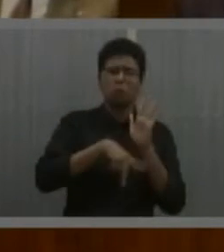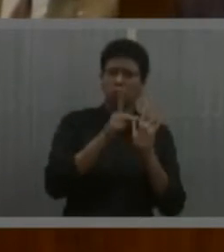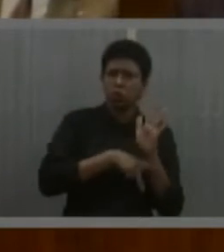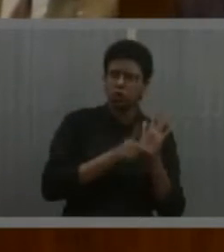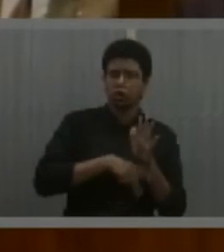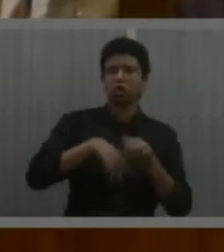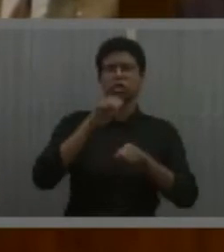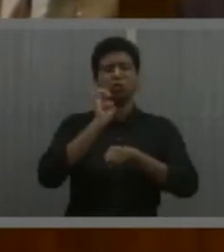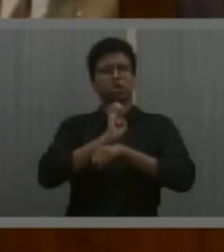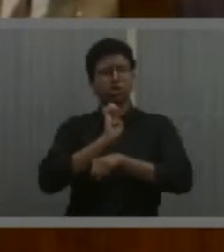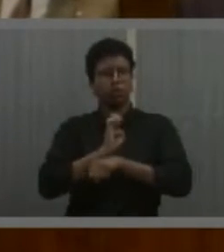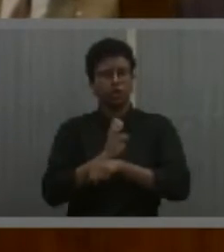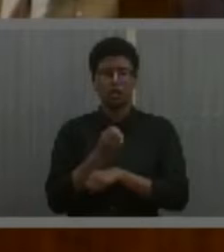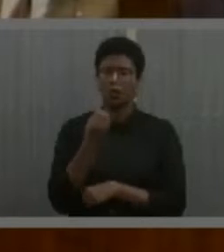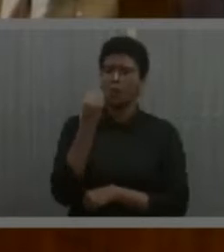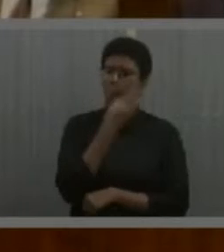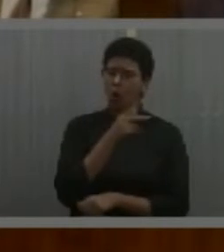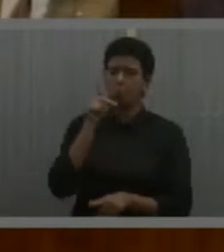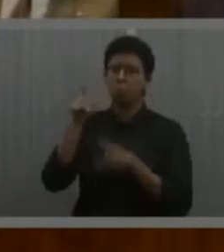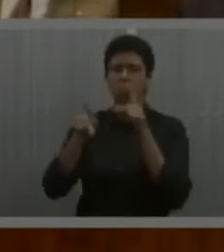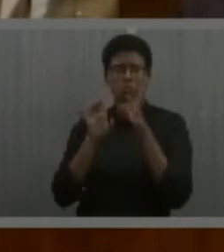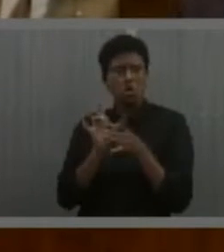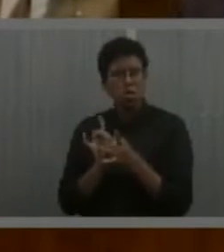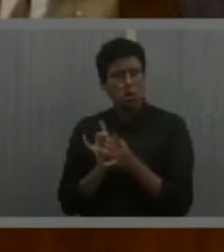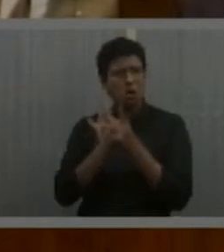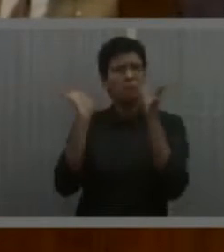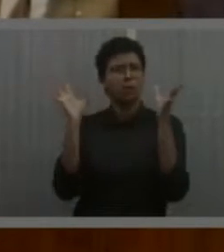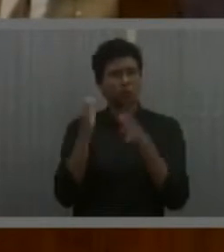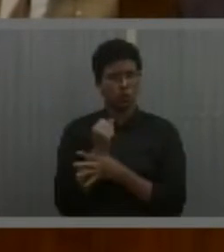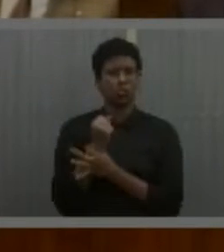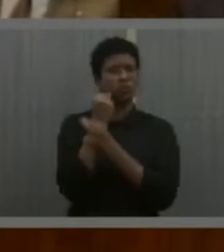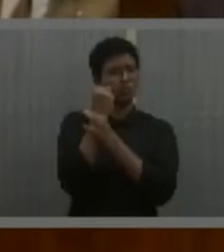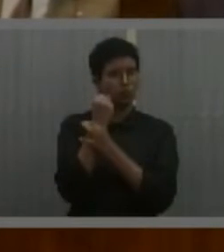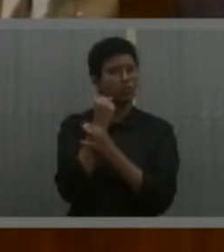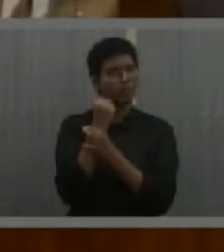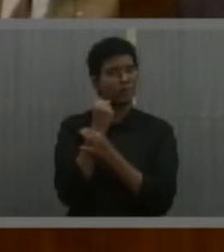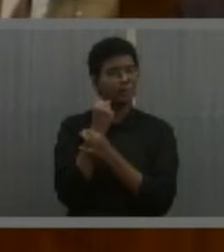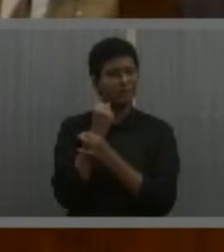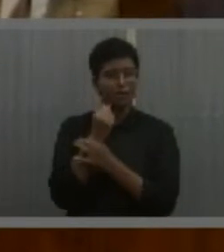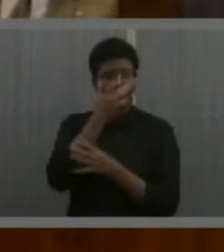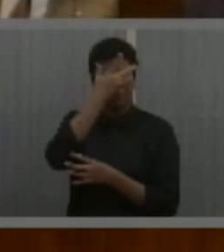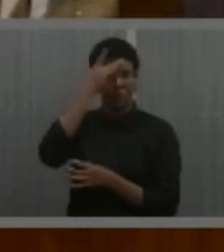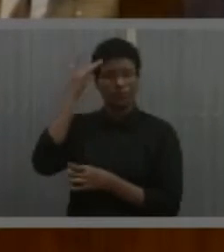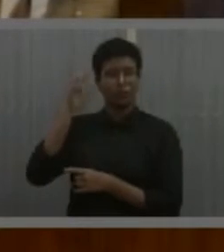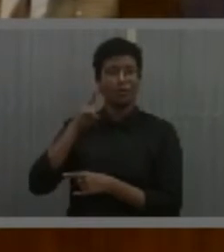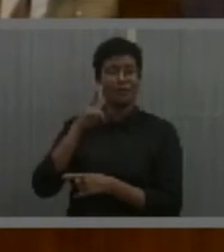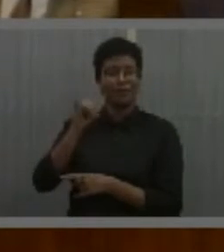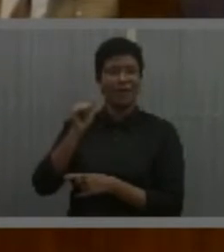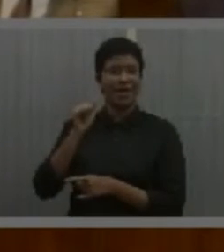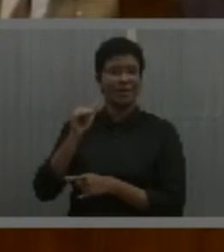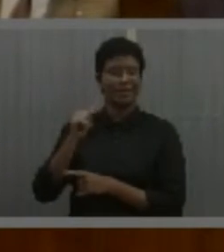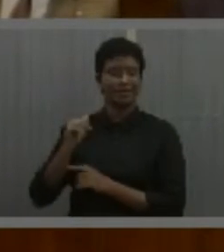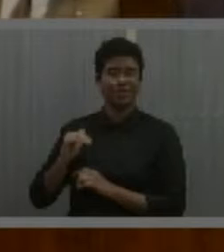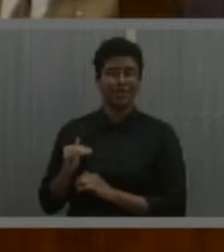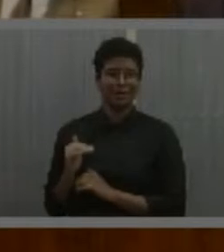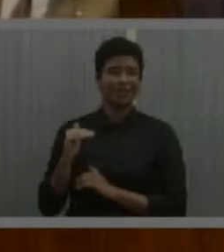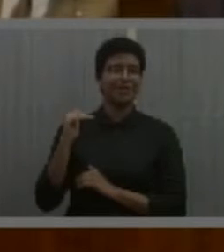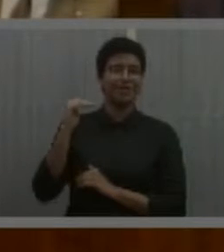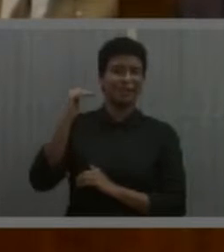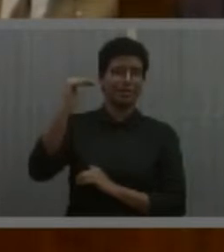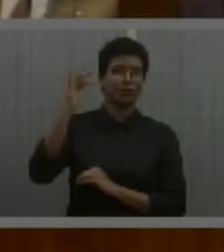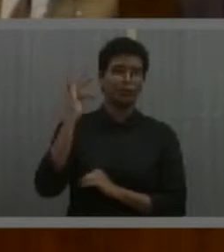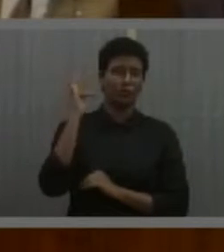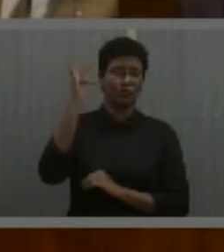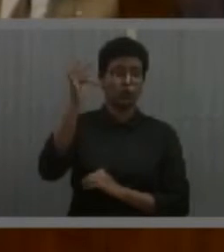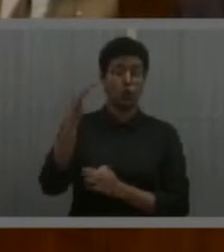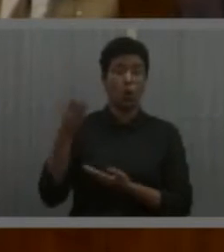que visa o bem comum, a liberdade e a segurança das futuras gerações. Dessa forma,